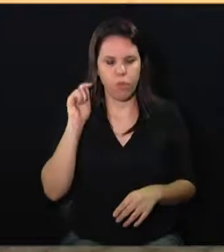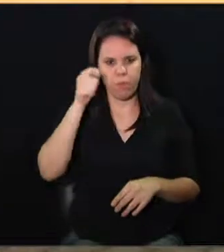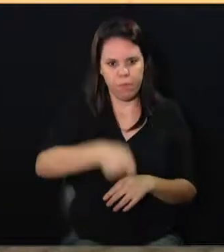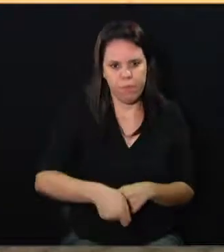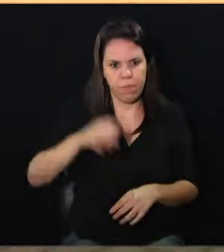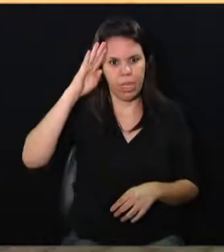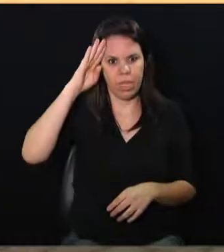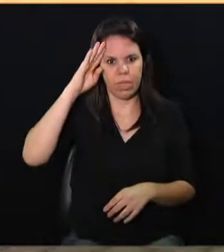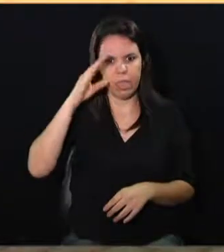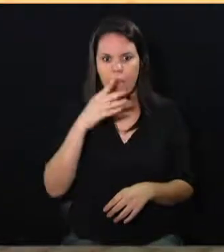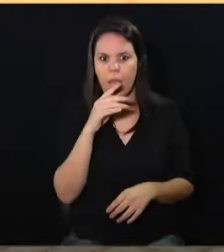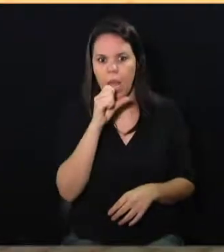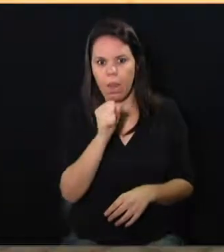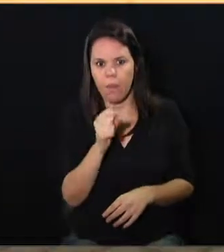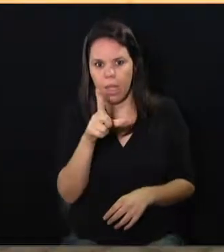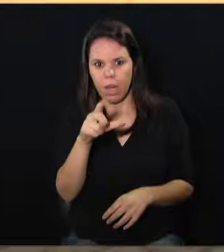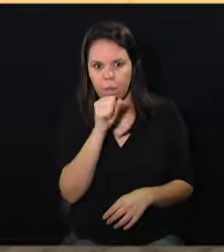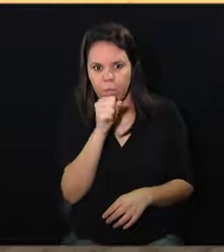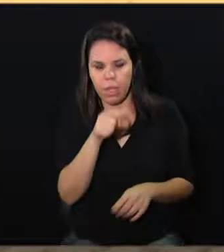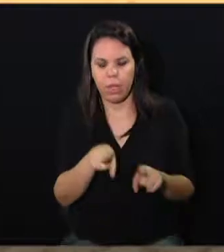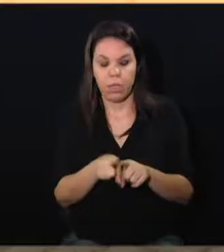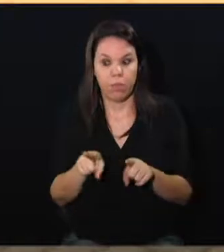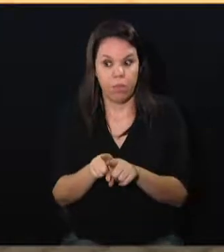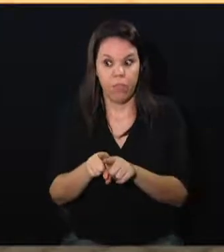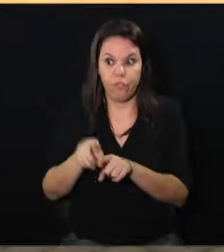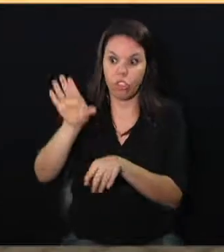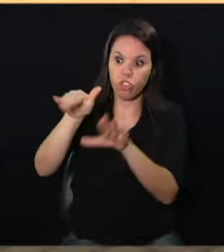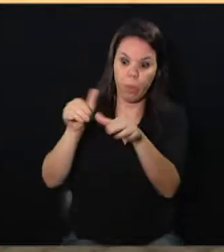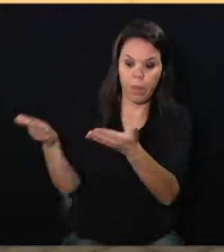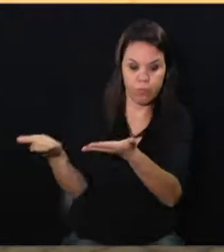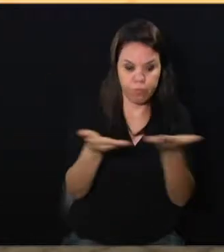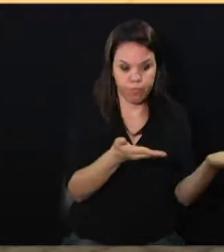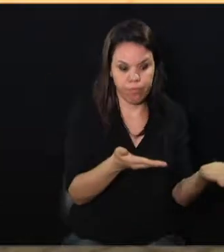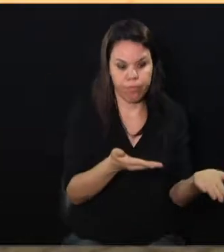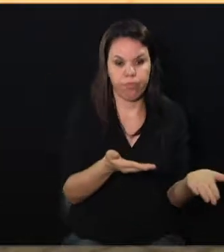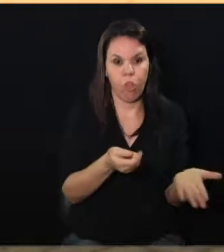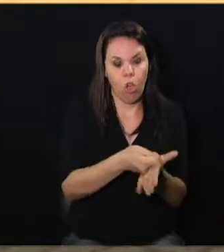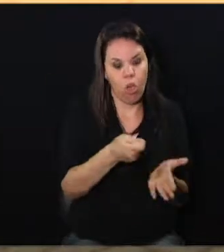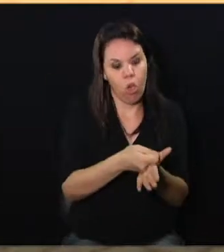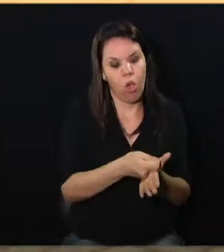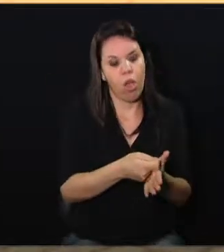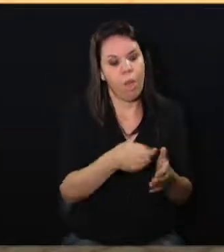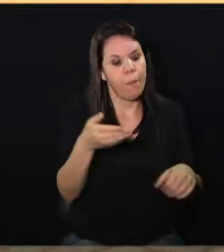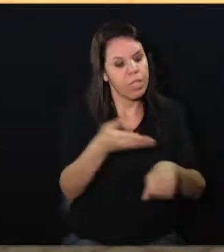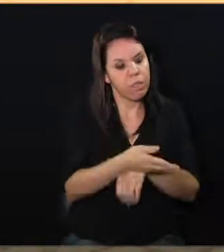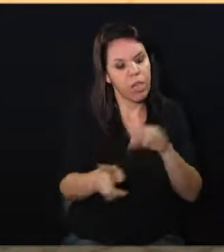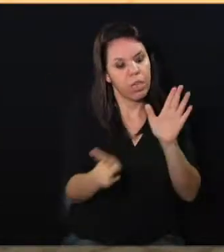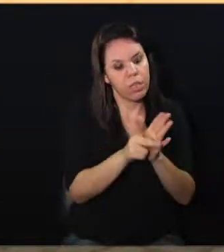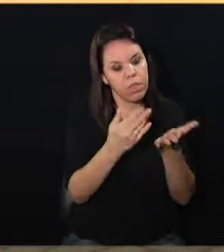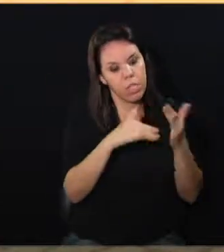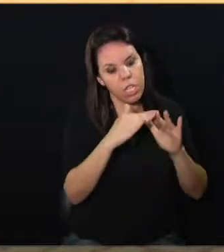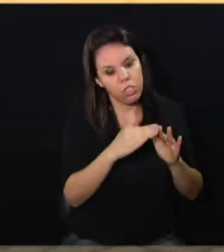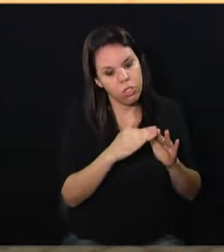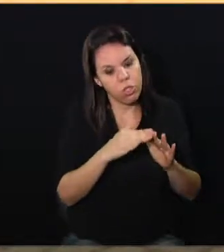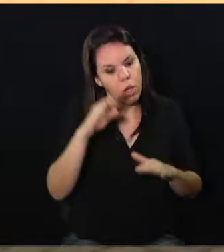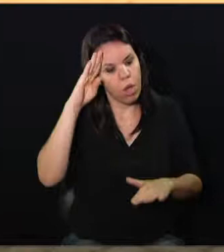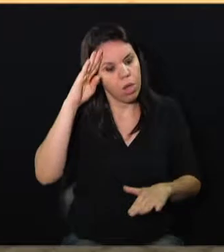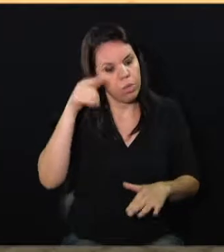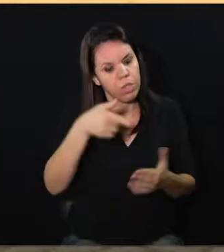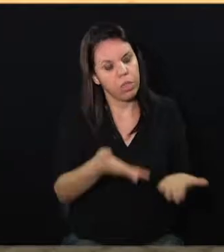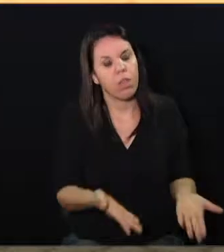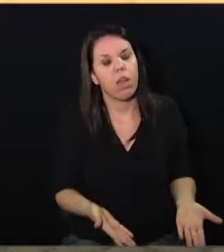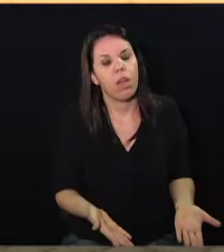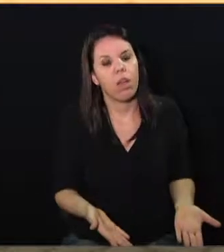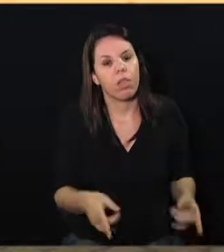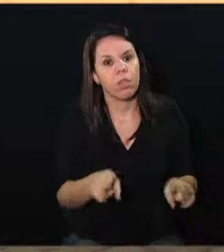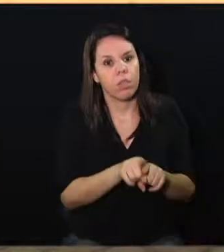foi convocado por fazer parte da escola militar e ele tomava conta do Fórum e